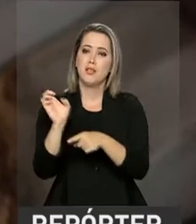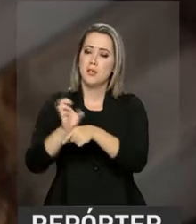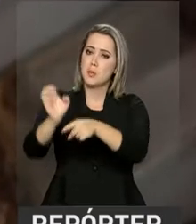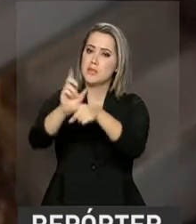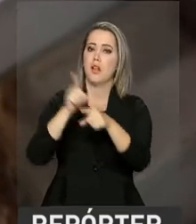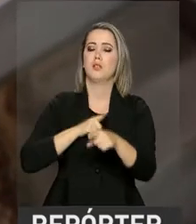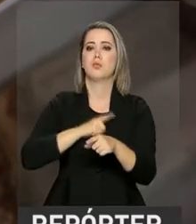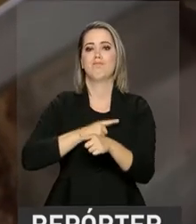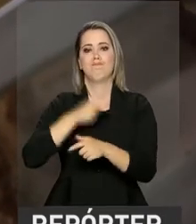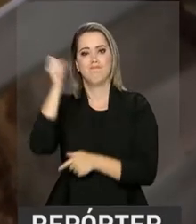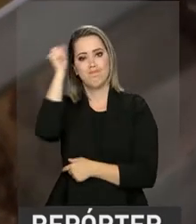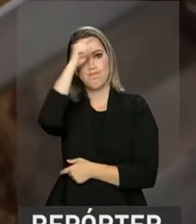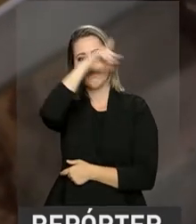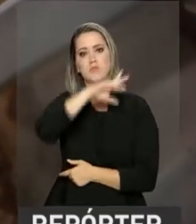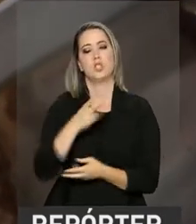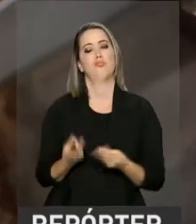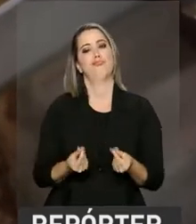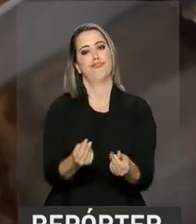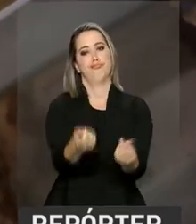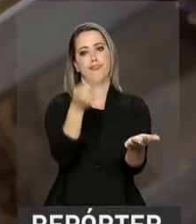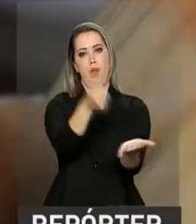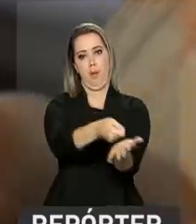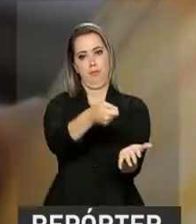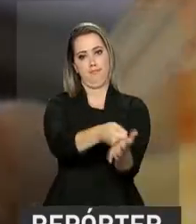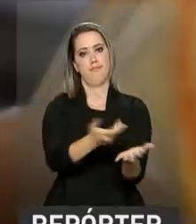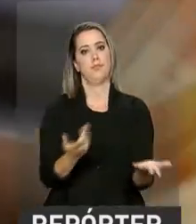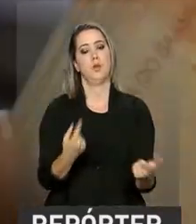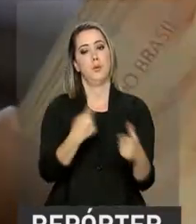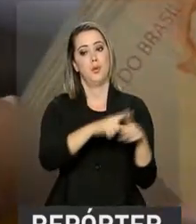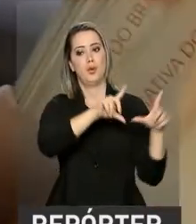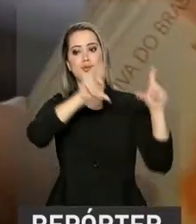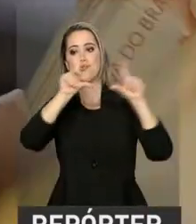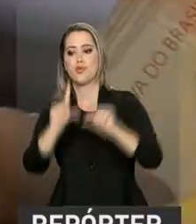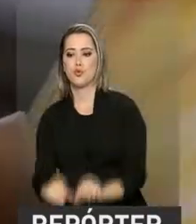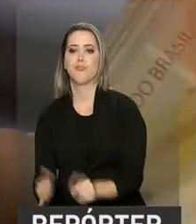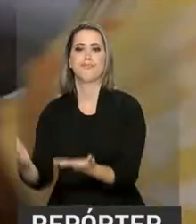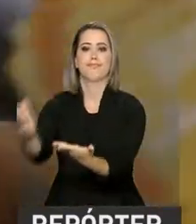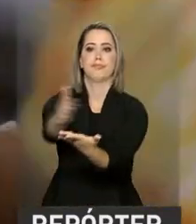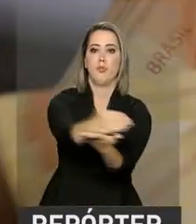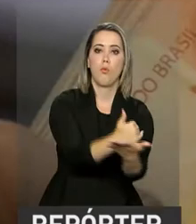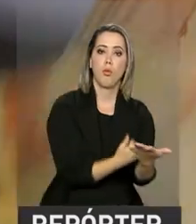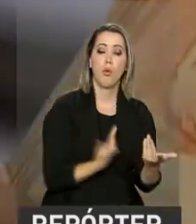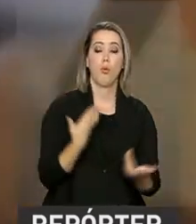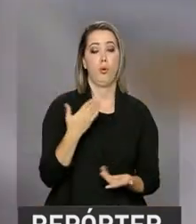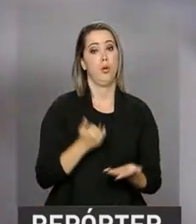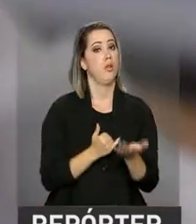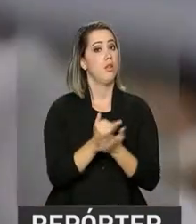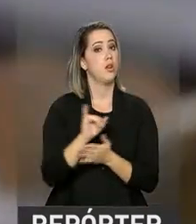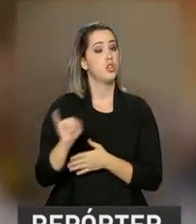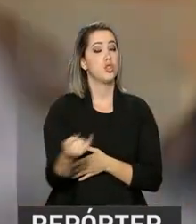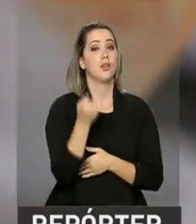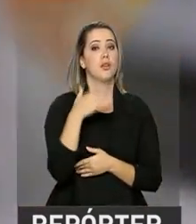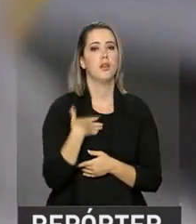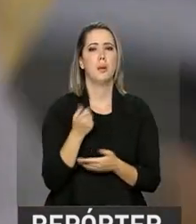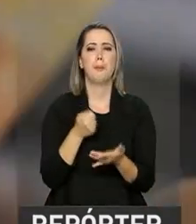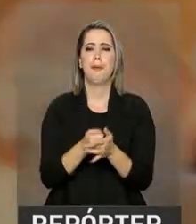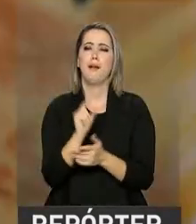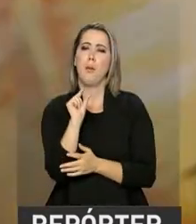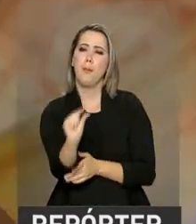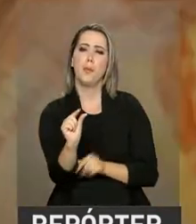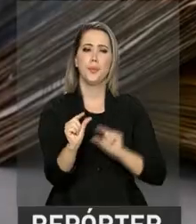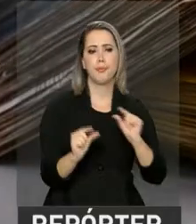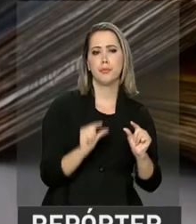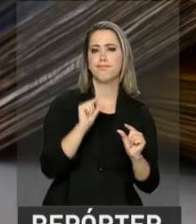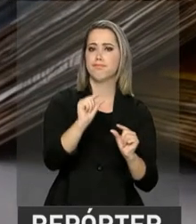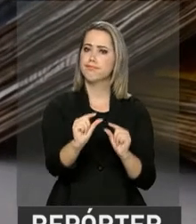dificuldades financeiras por conta da queda na arrecadação. Desde janeiro, estão pagando só uma parte de cada parcela